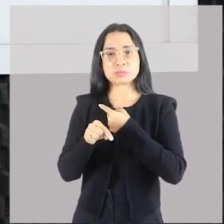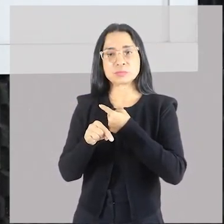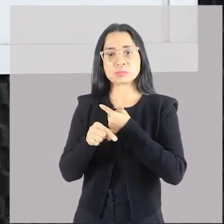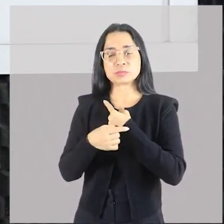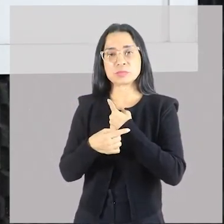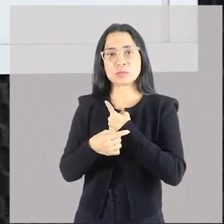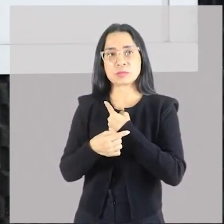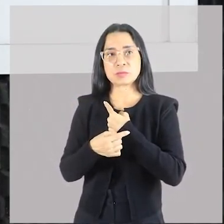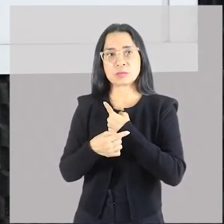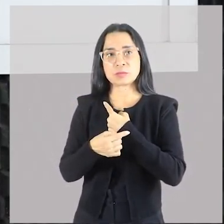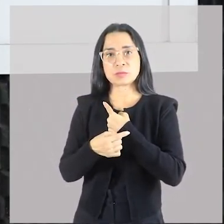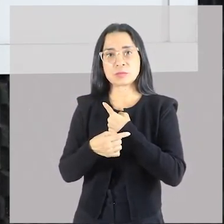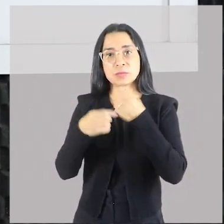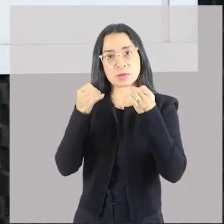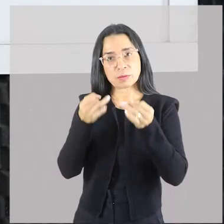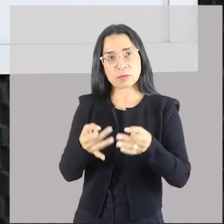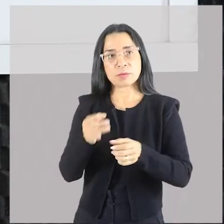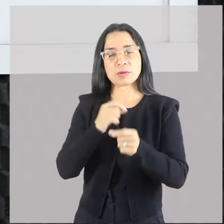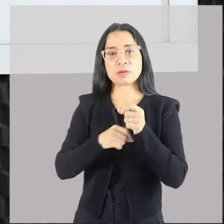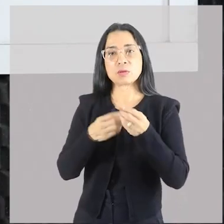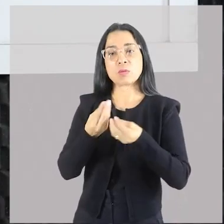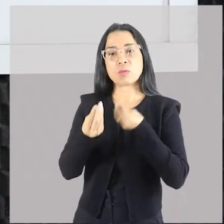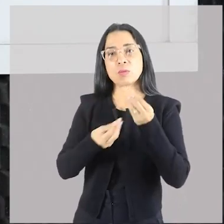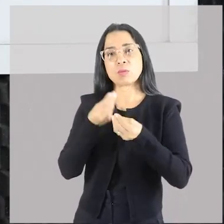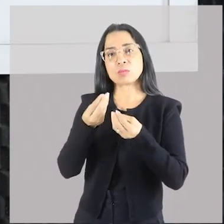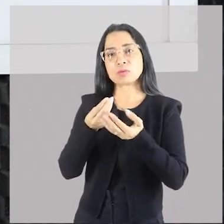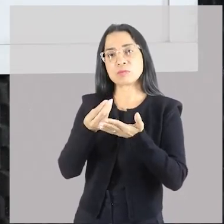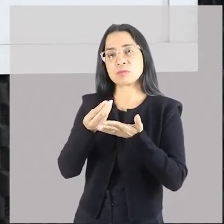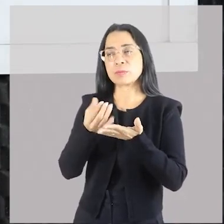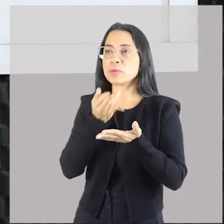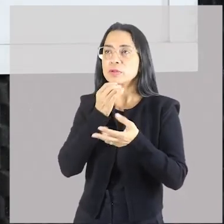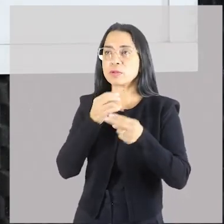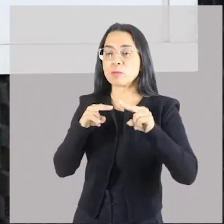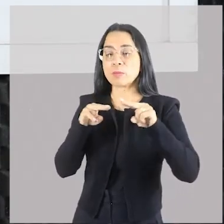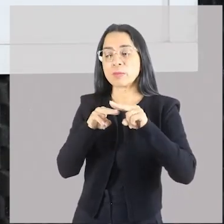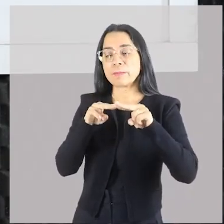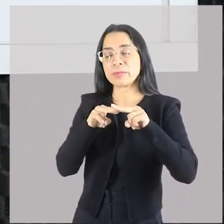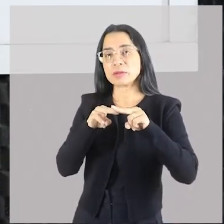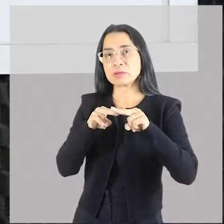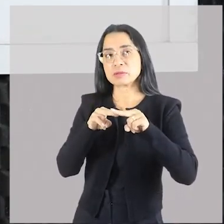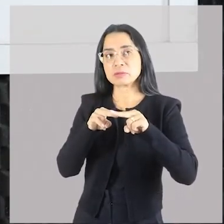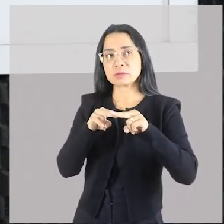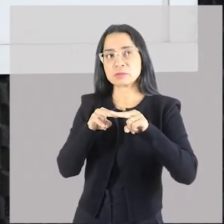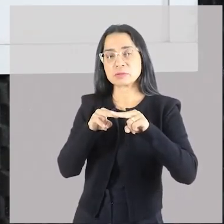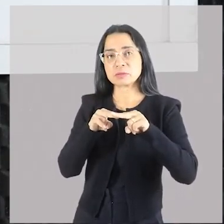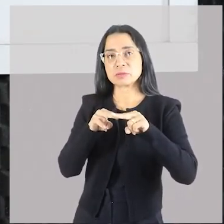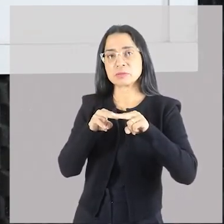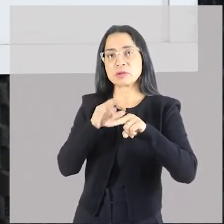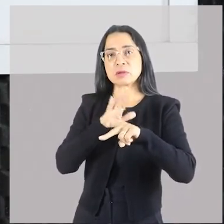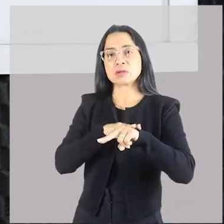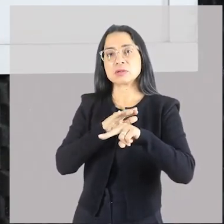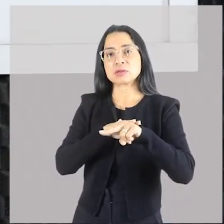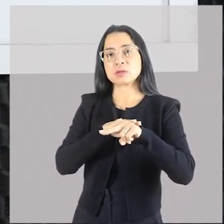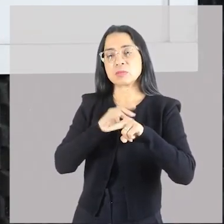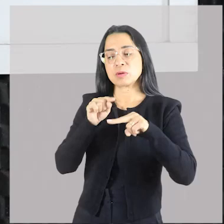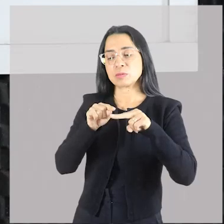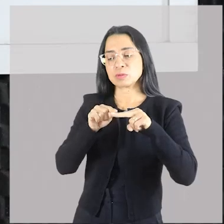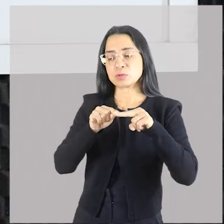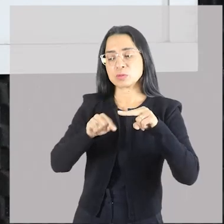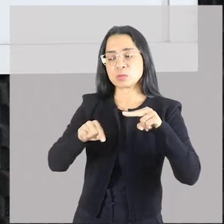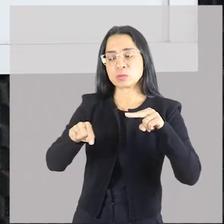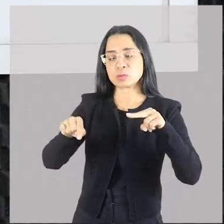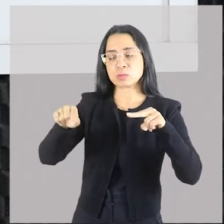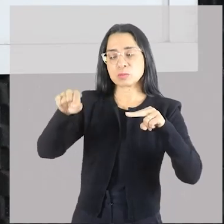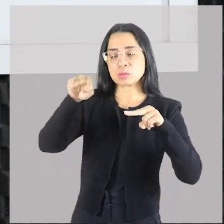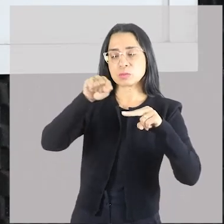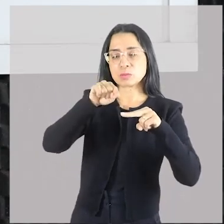vértice é o centro da circunferência. Né? É como se fosse uma fatia de uma pizza. que nós chamamos de setor circular,